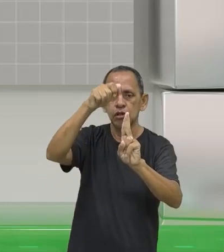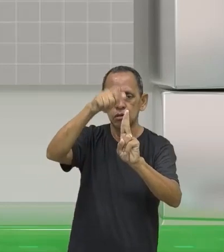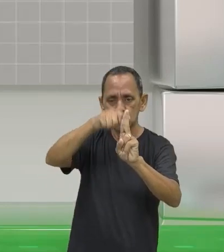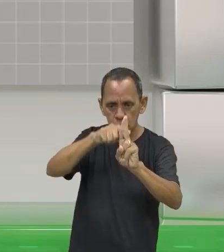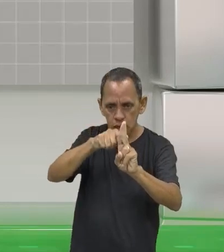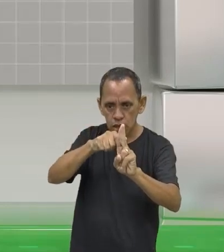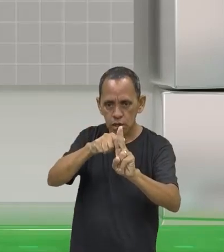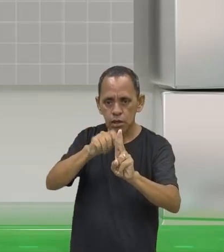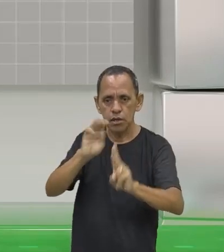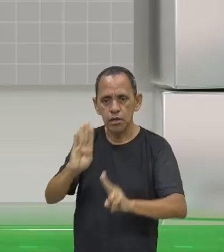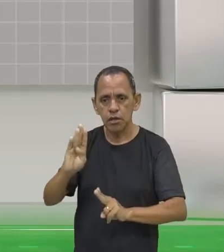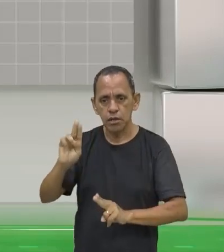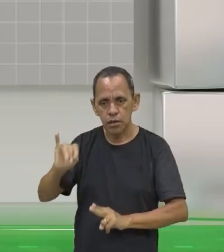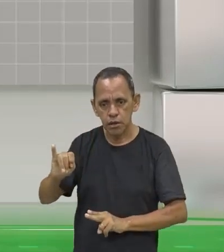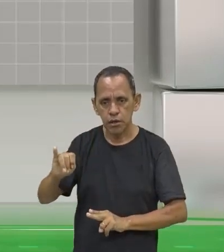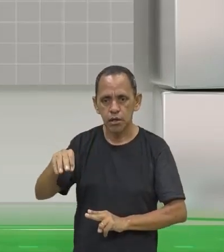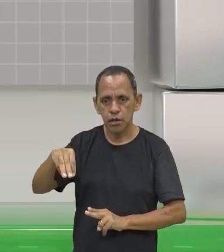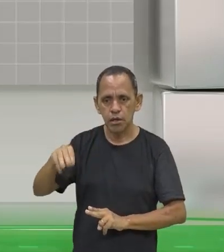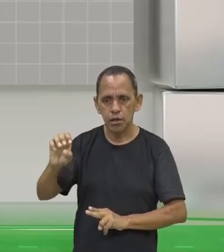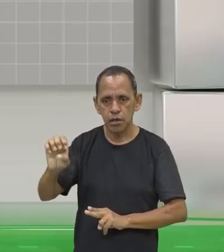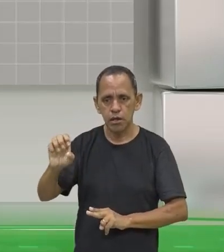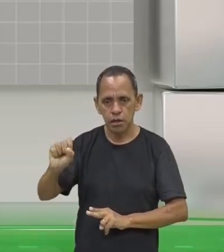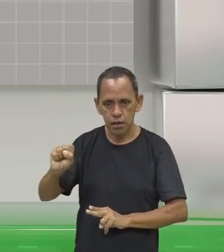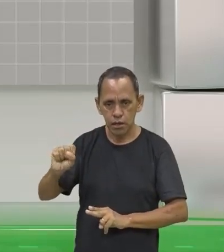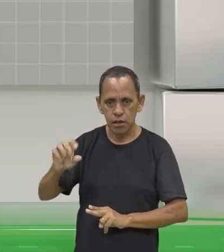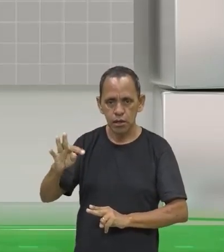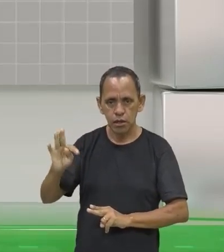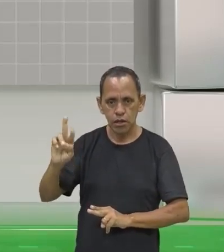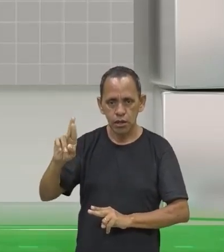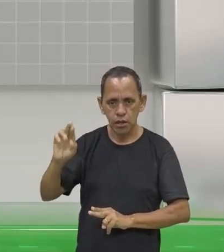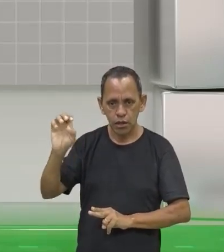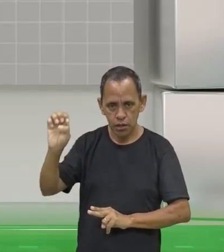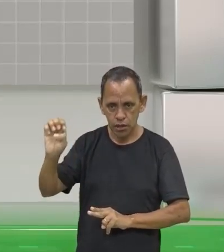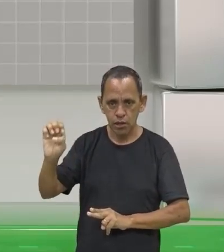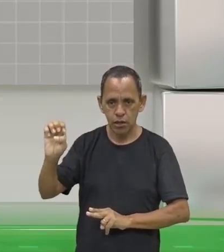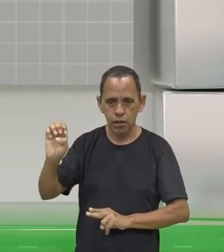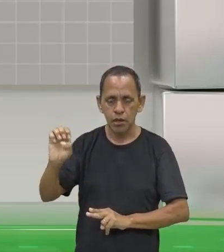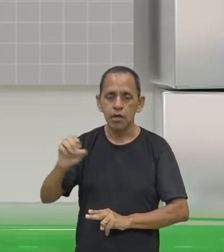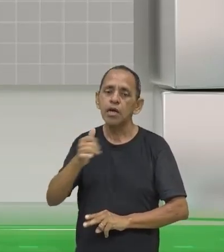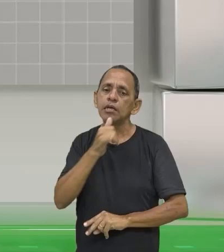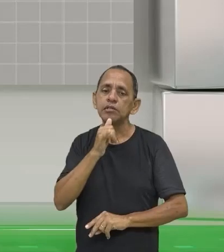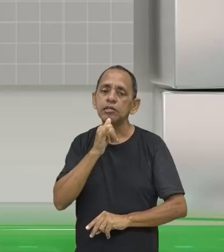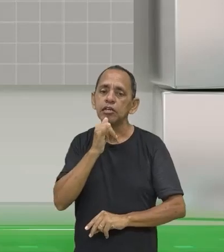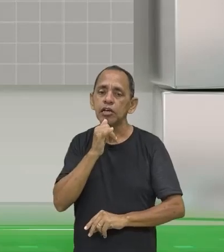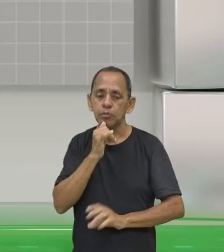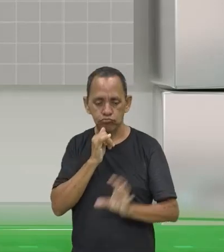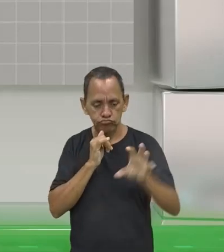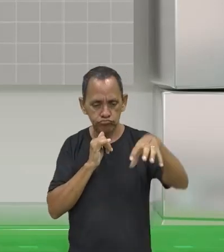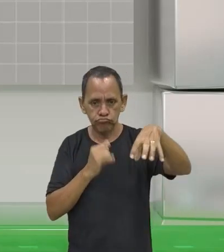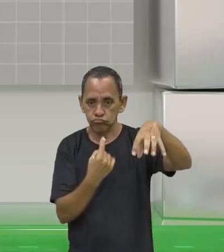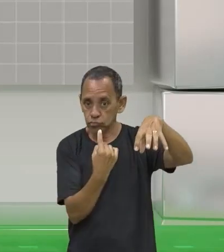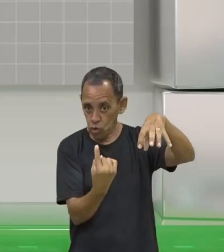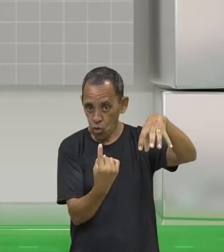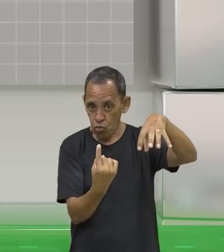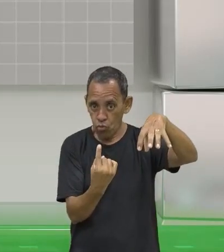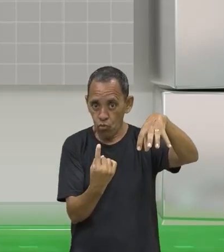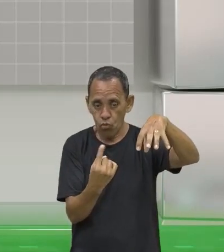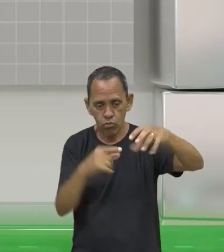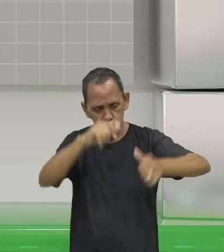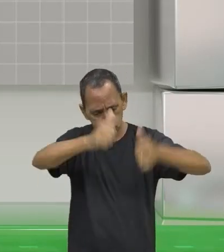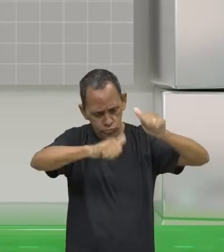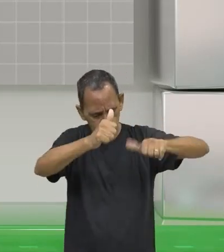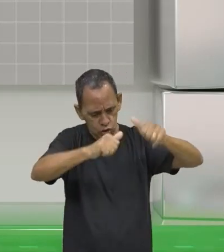como se fosse um bimestre, tá? Tanto que a unidade 1, se vocês forem analisar a proposta da